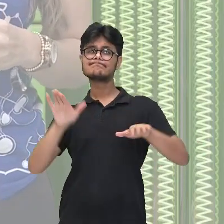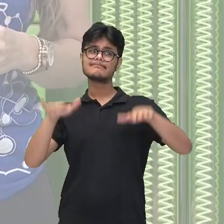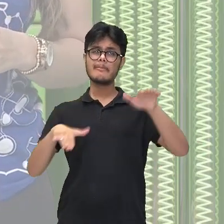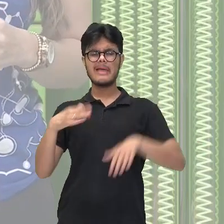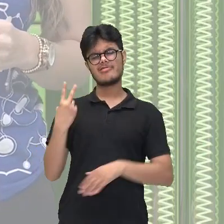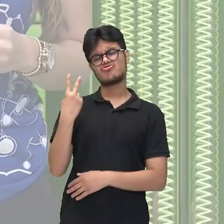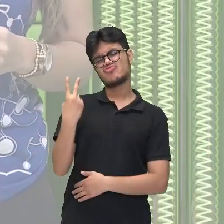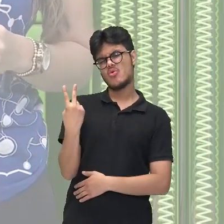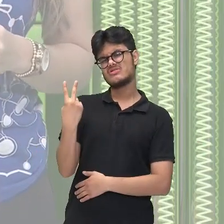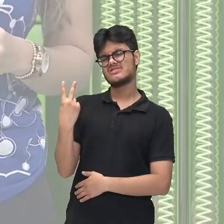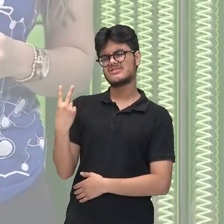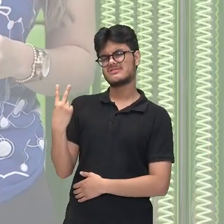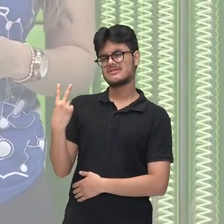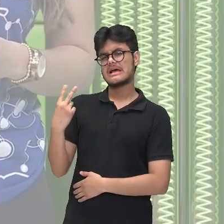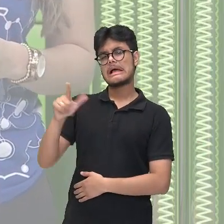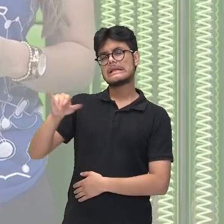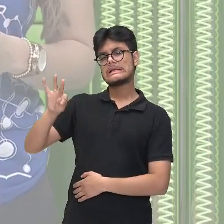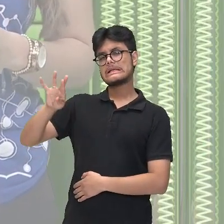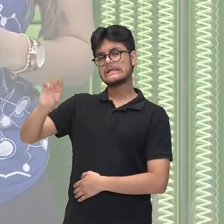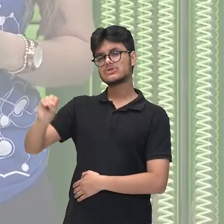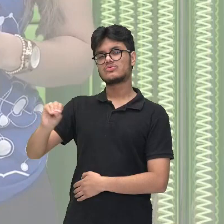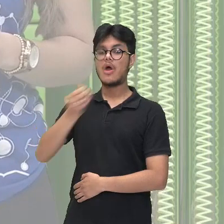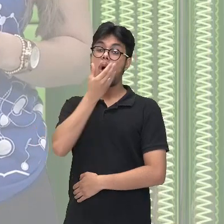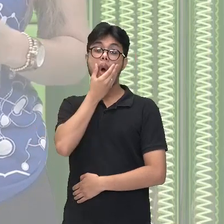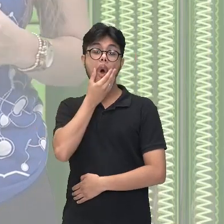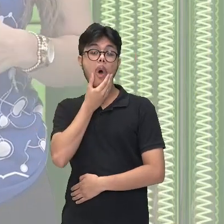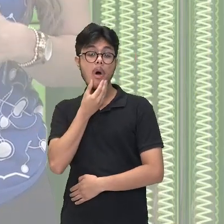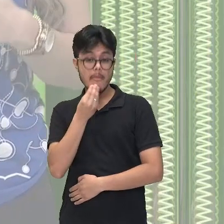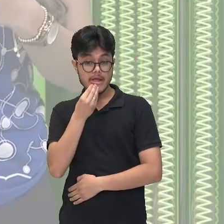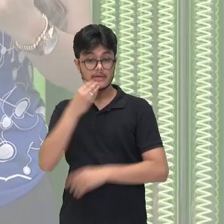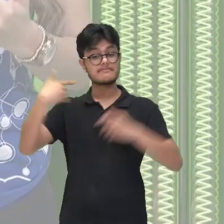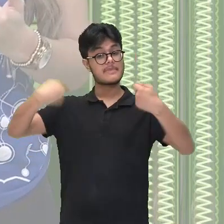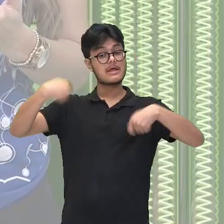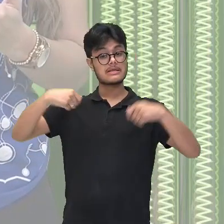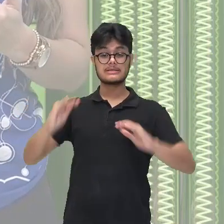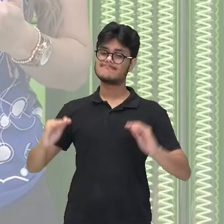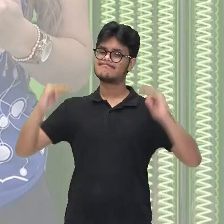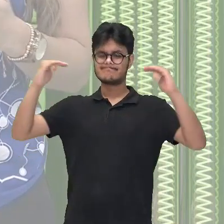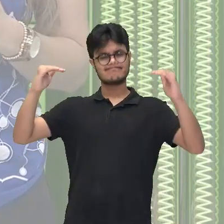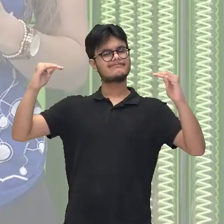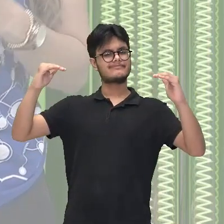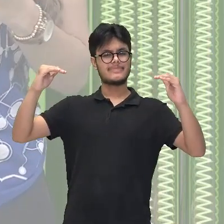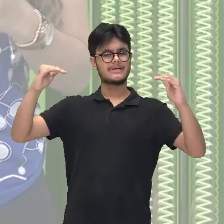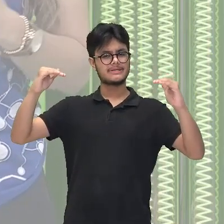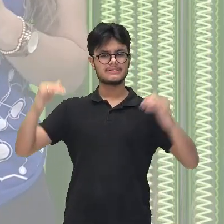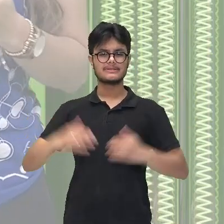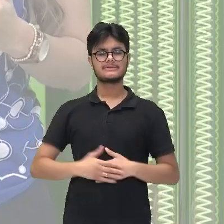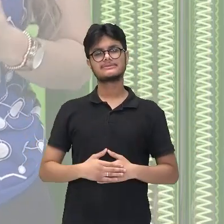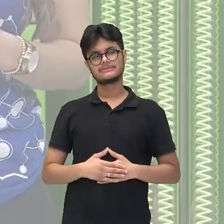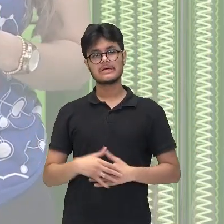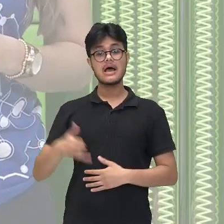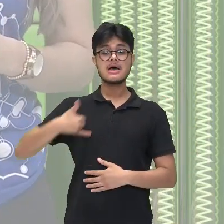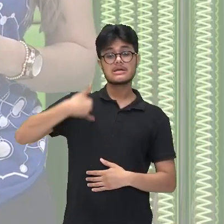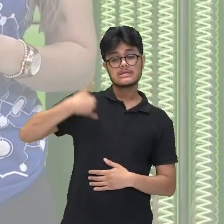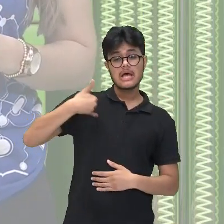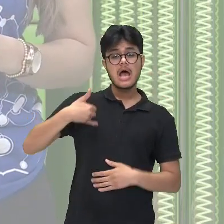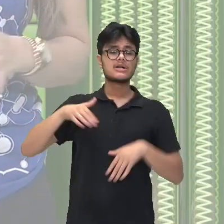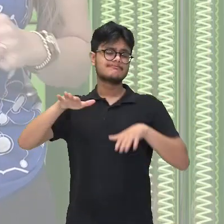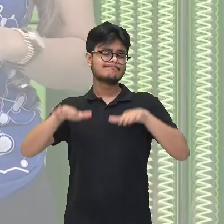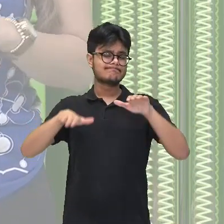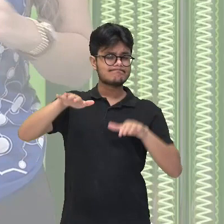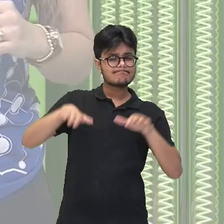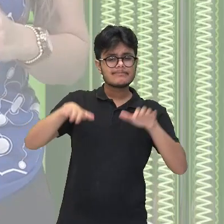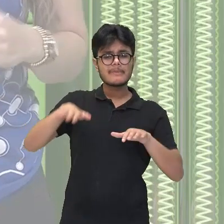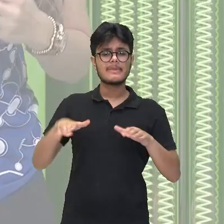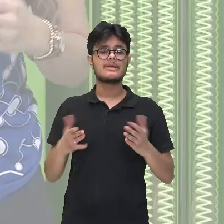depende. O homem precisa de mais água do que a mulher, até a idade diferencia um pouco nessa